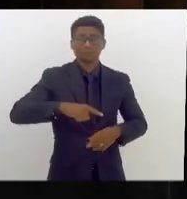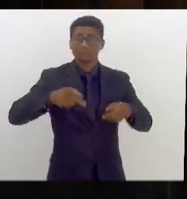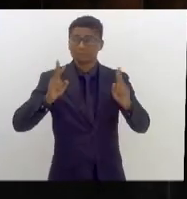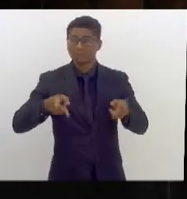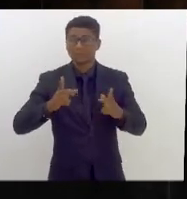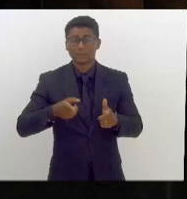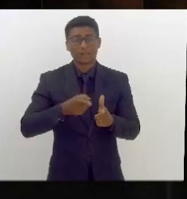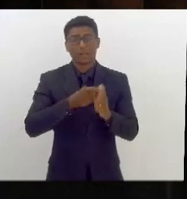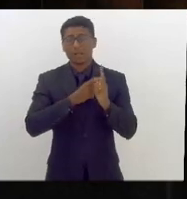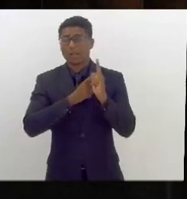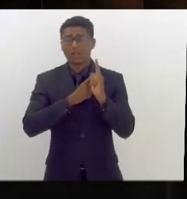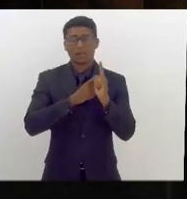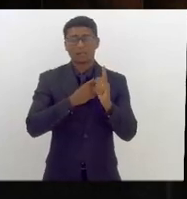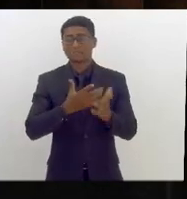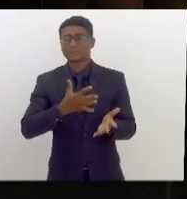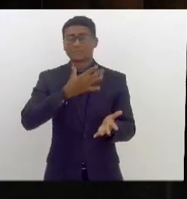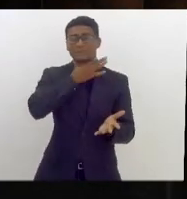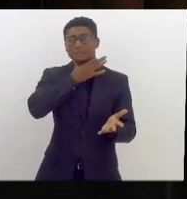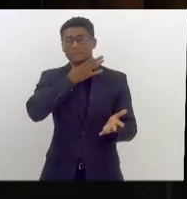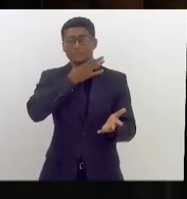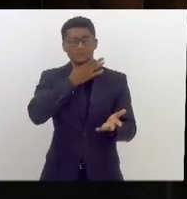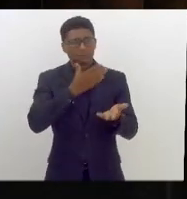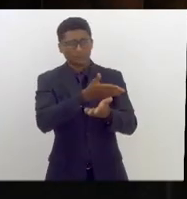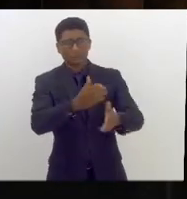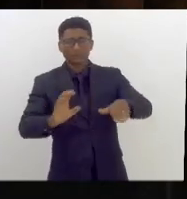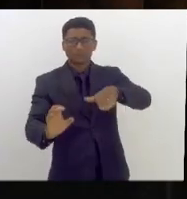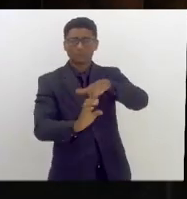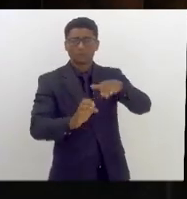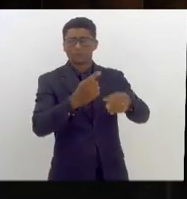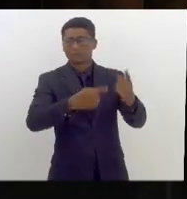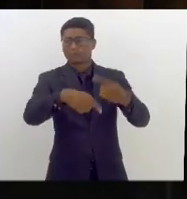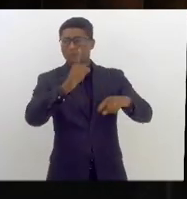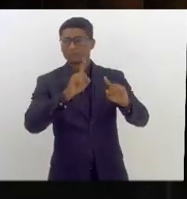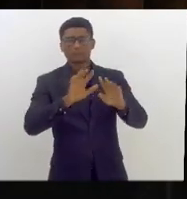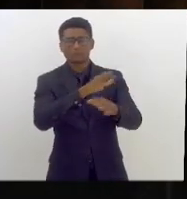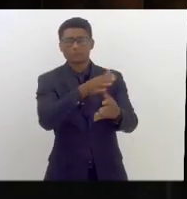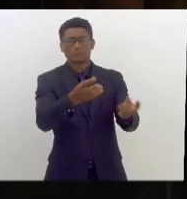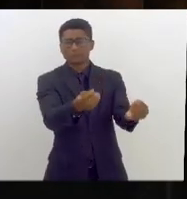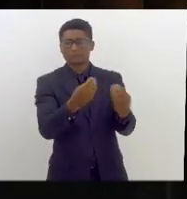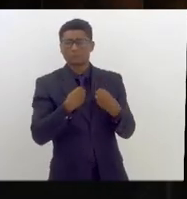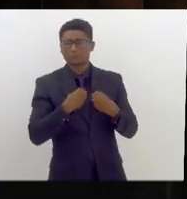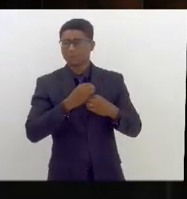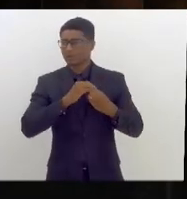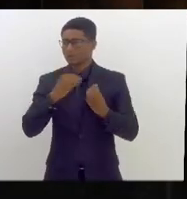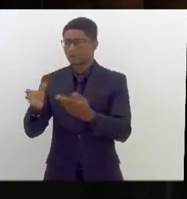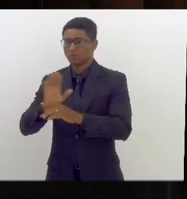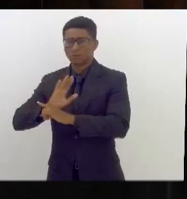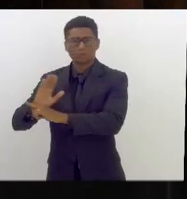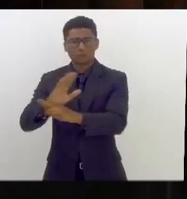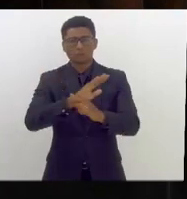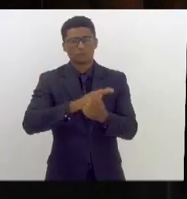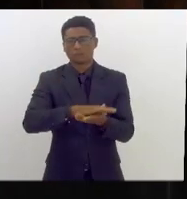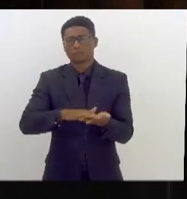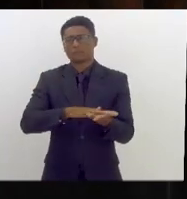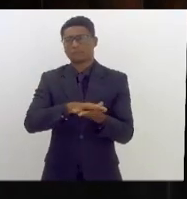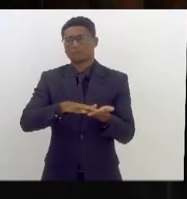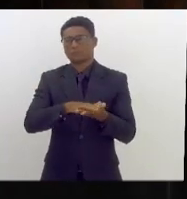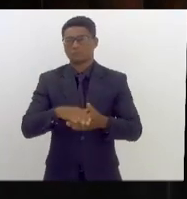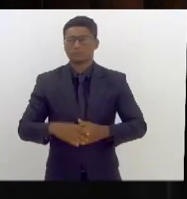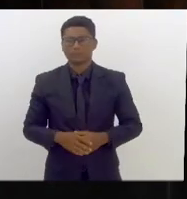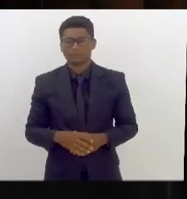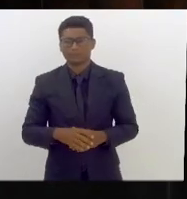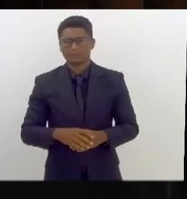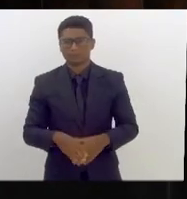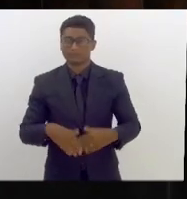lucro das empresas que não nos oferece essa contrapartida. Então, trazer aqui o elemento da CPI